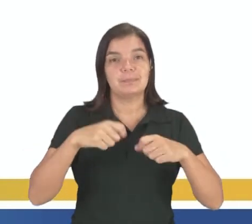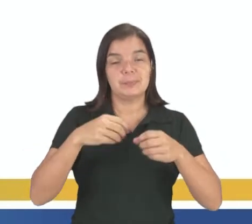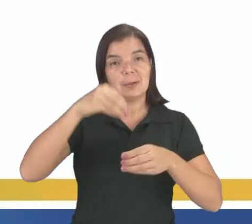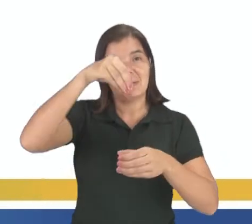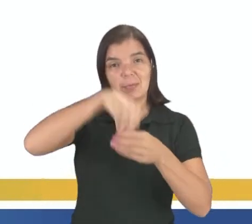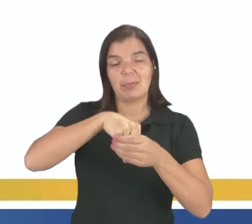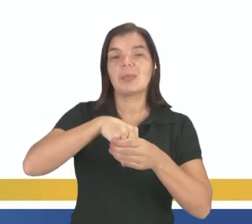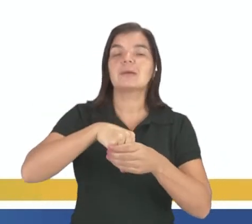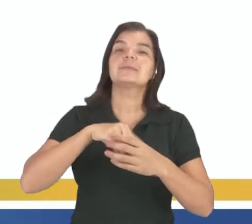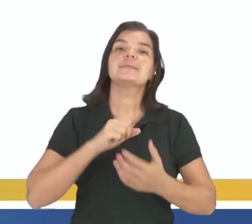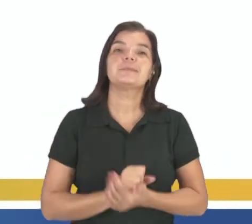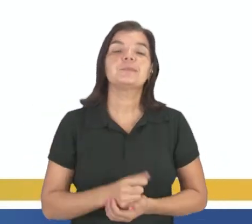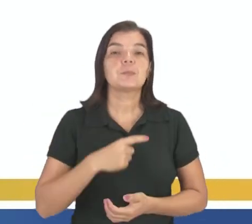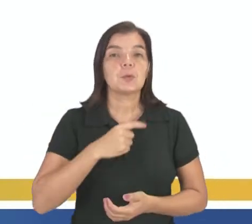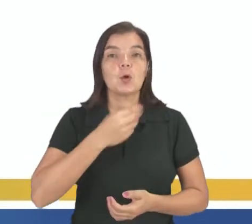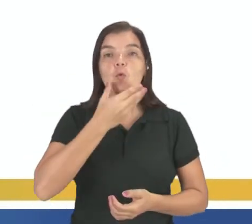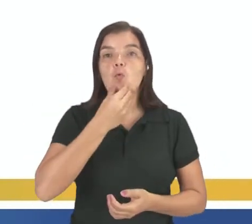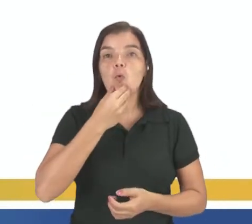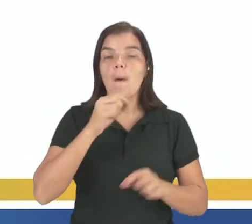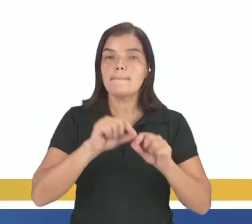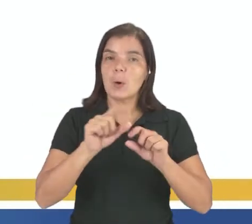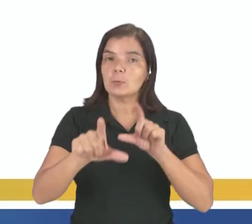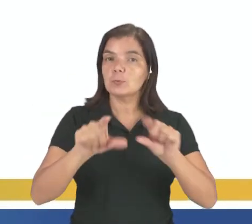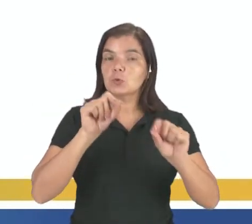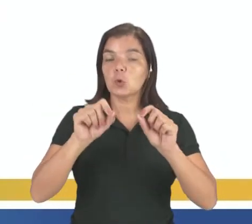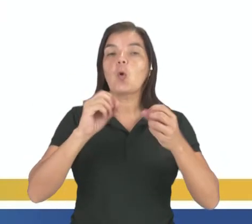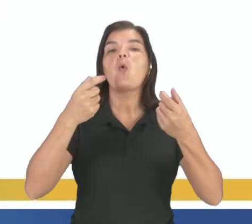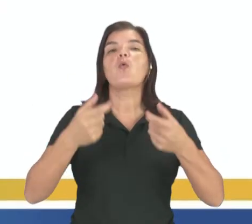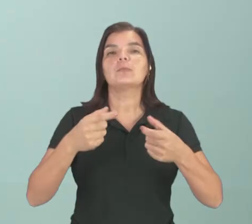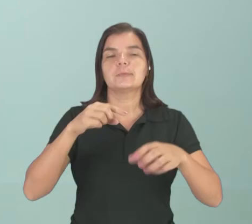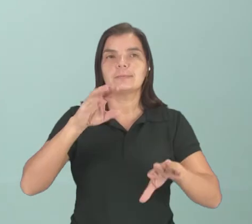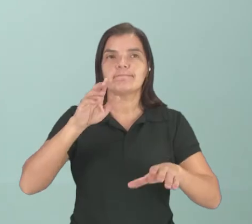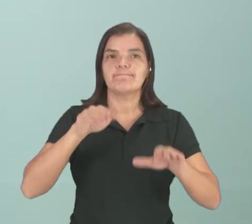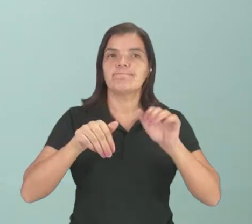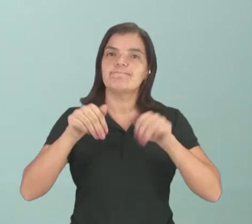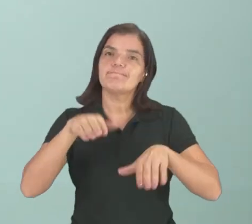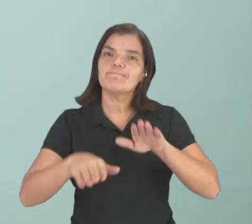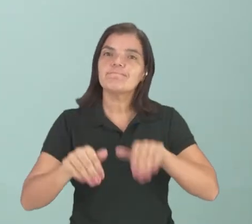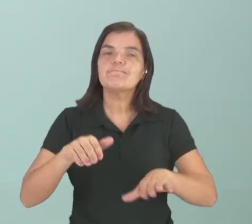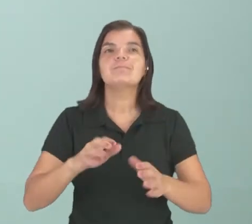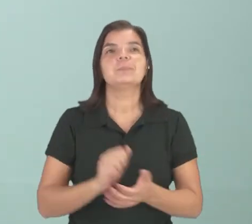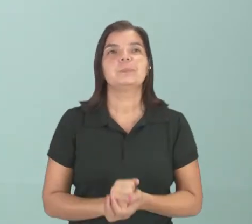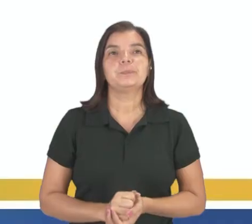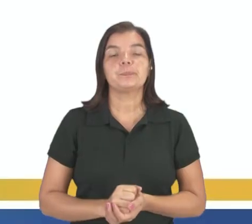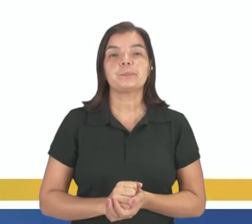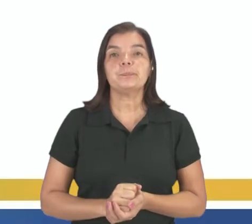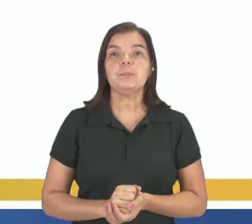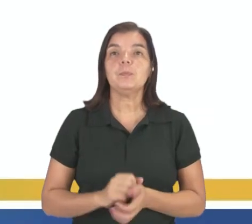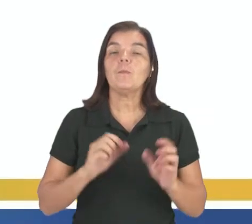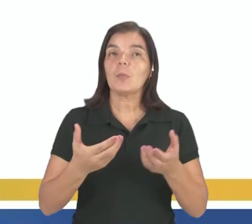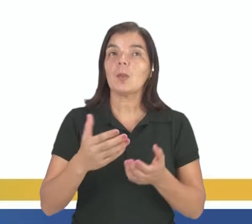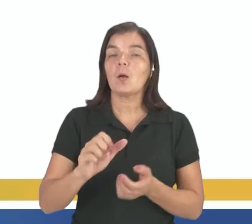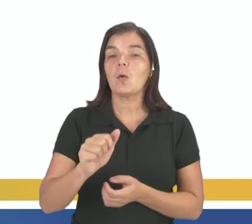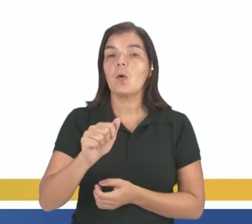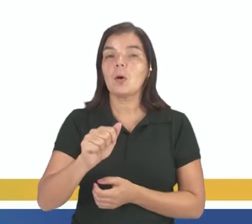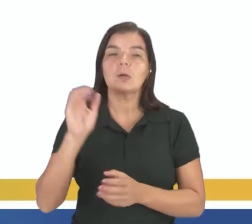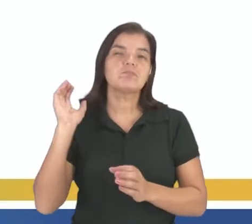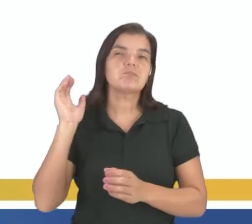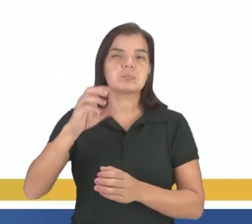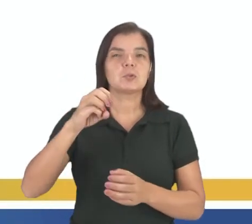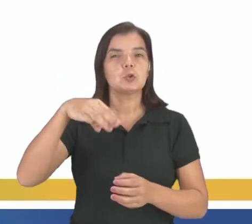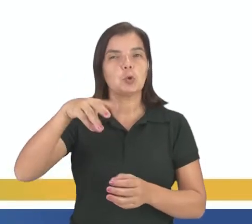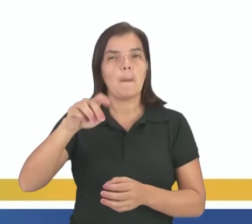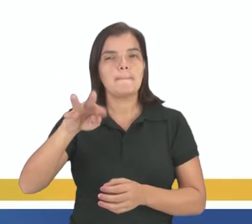tem que estar na dentro daquele quadro o jogador pode fazer escolha aonde ele vai tá pesando arremesso de meta o envelhecimento é